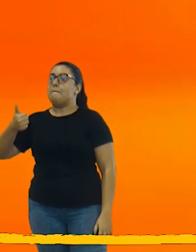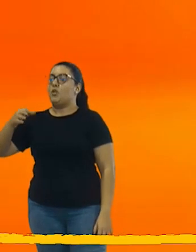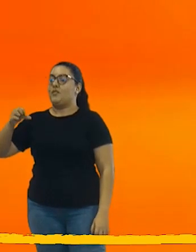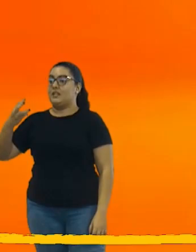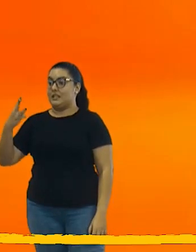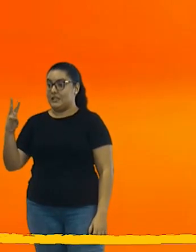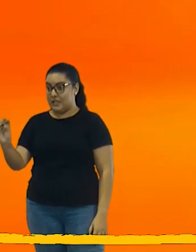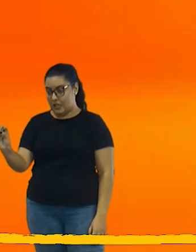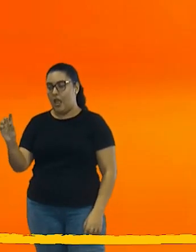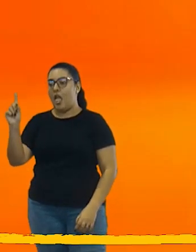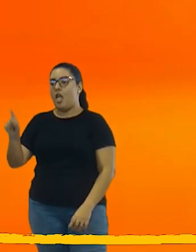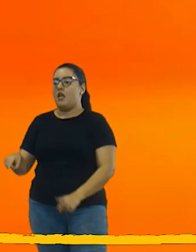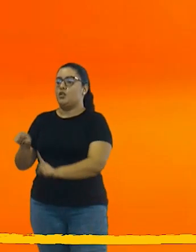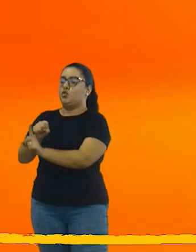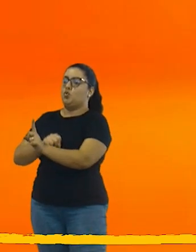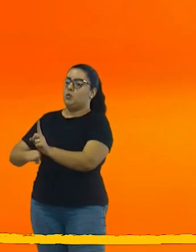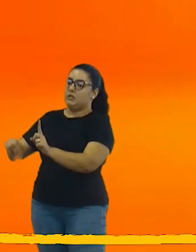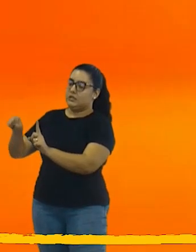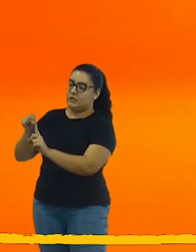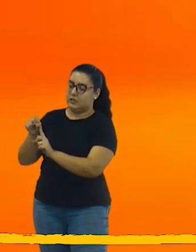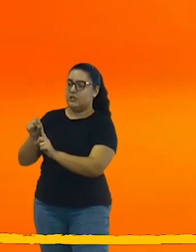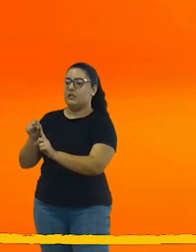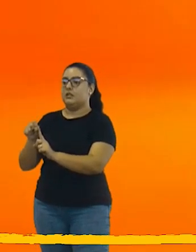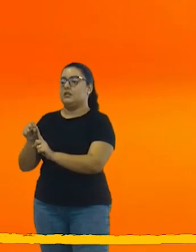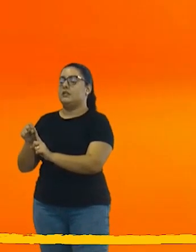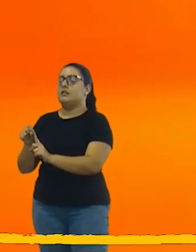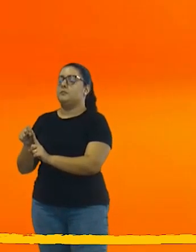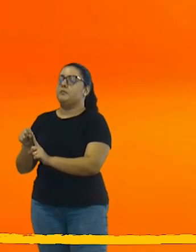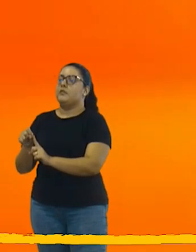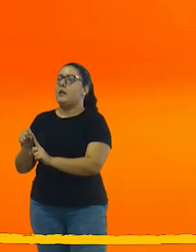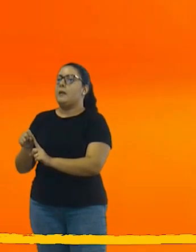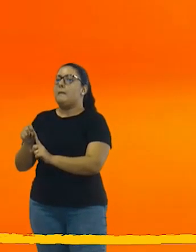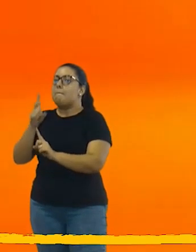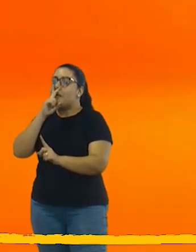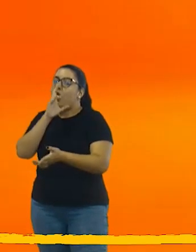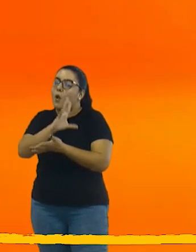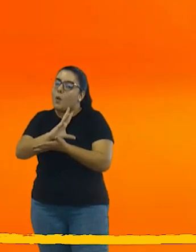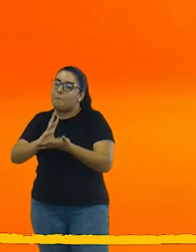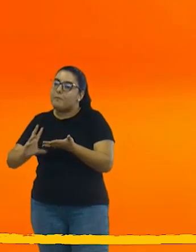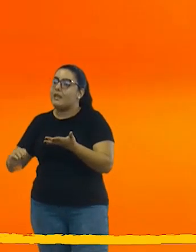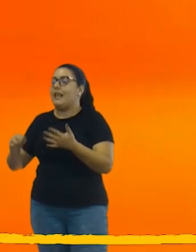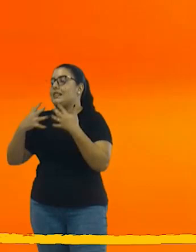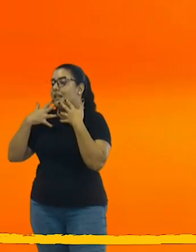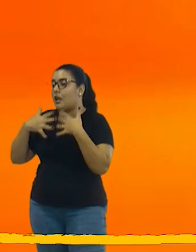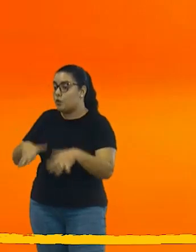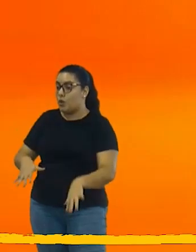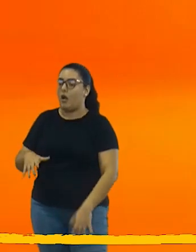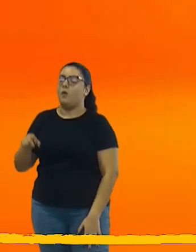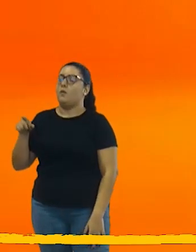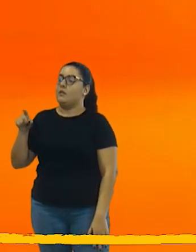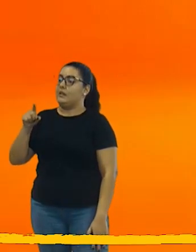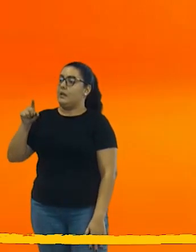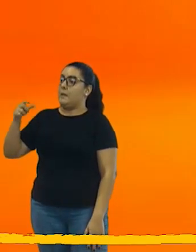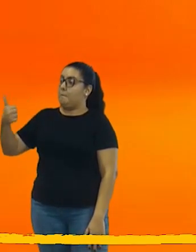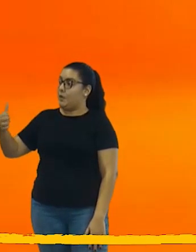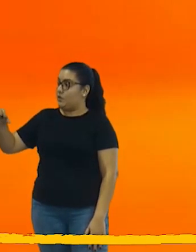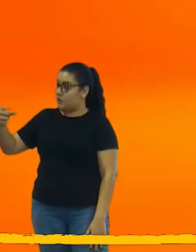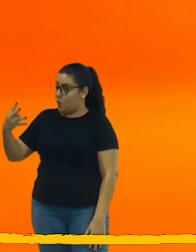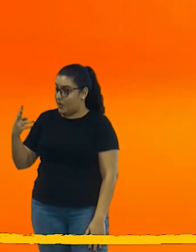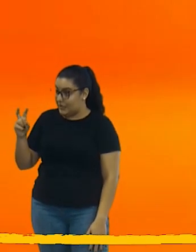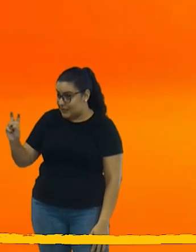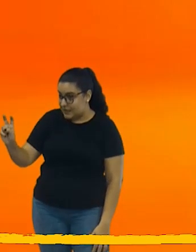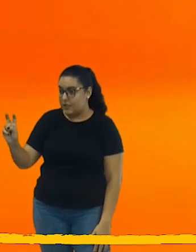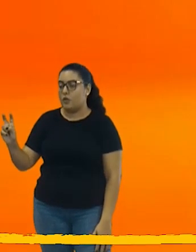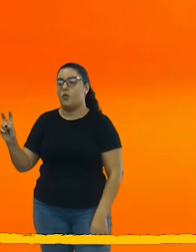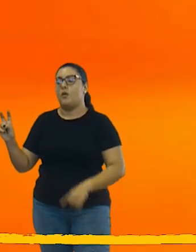30, social, neonaturalista, neorrealista. O regionalismo de 45, de